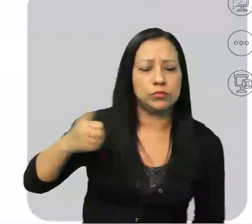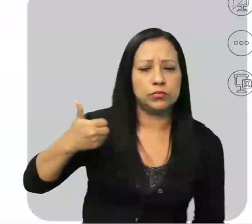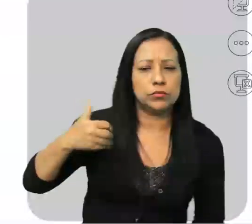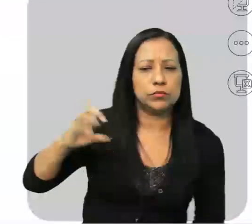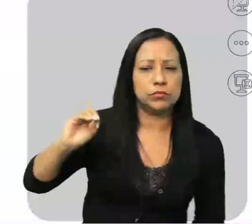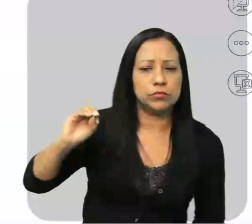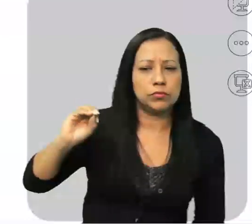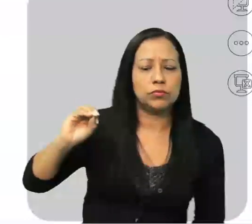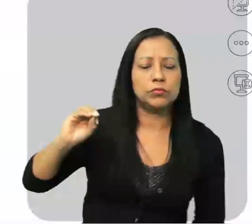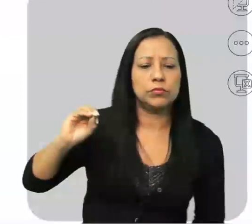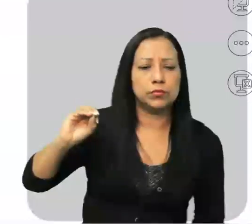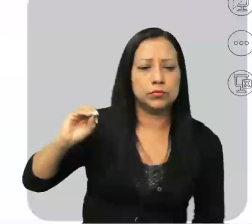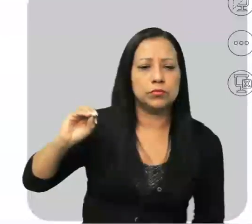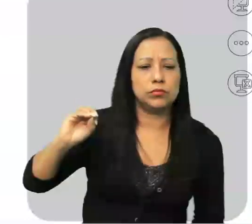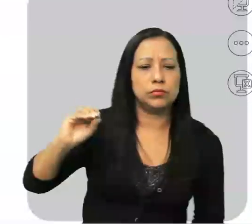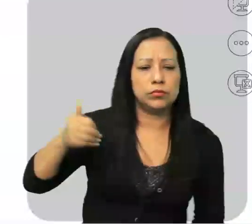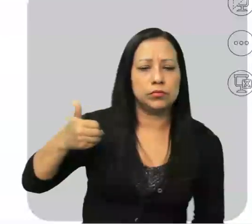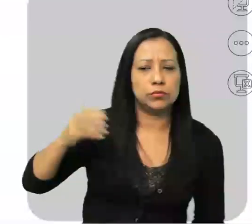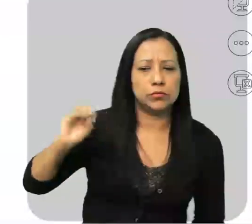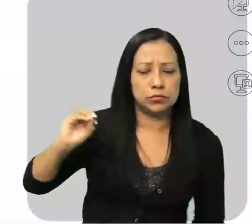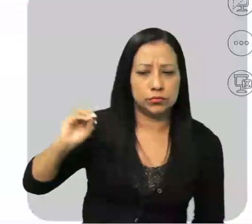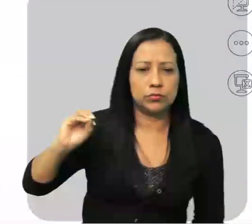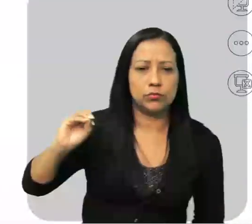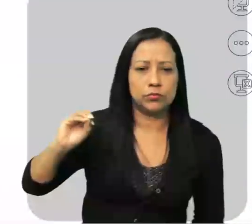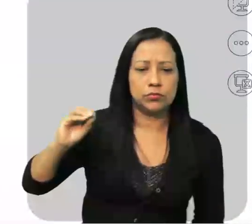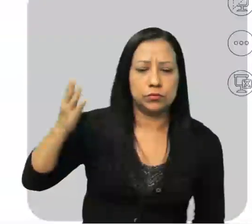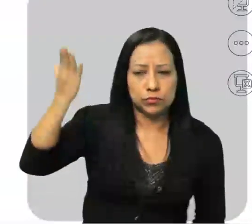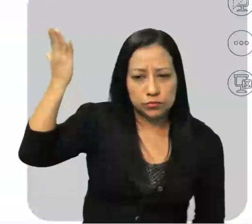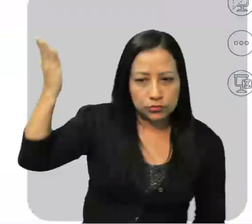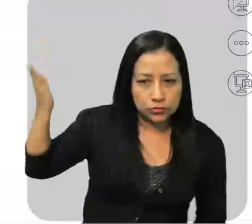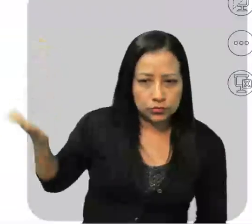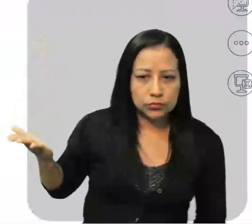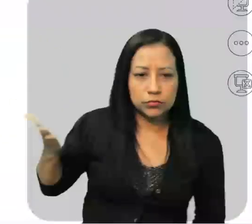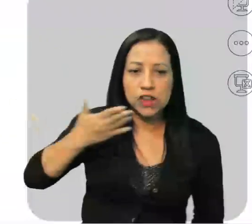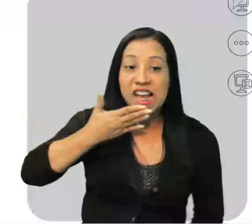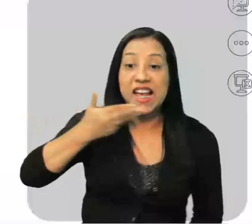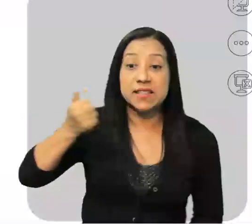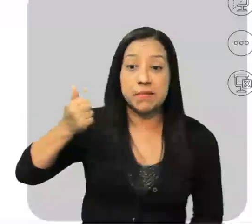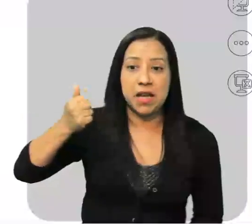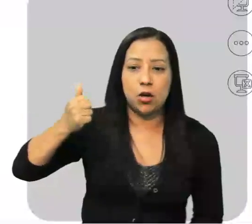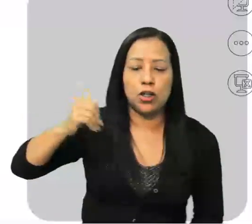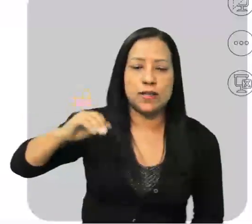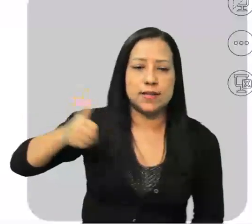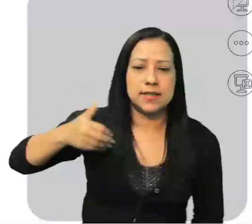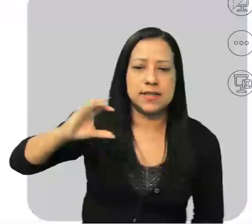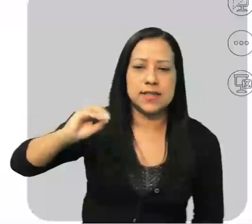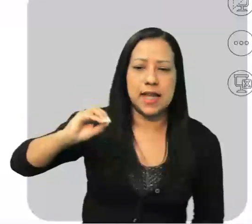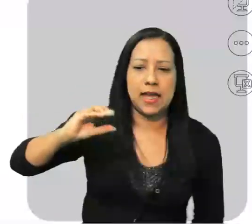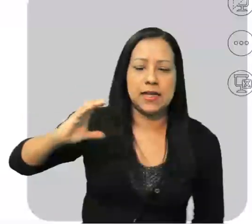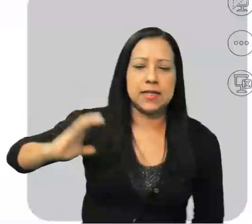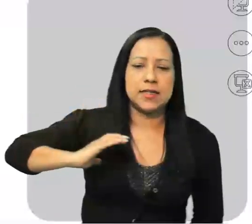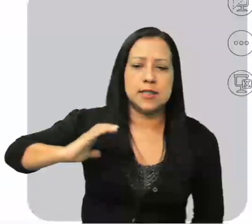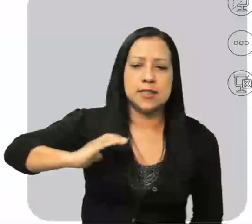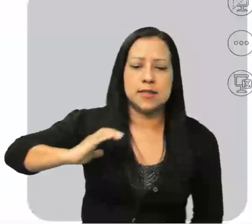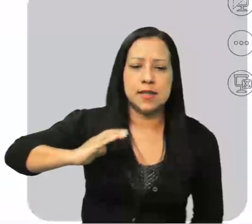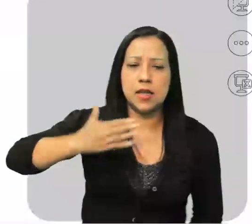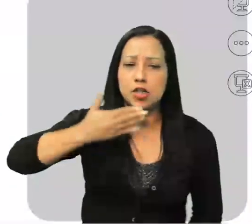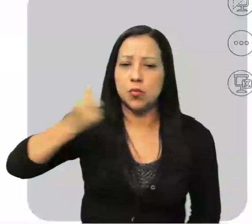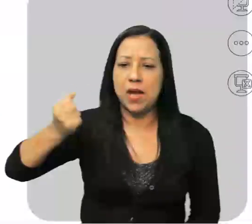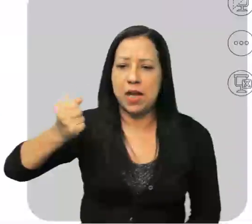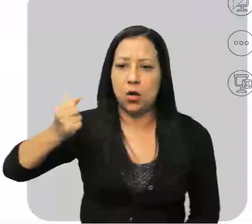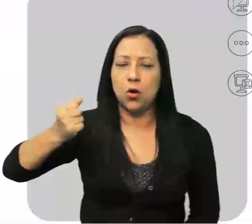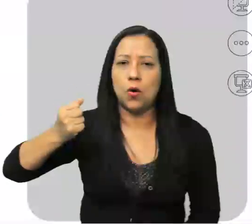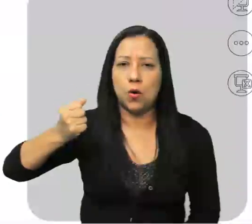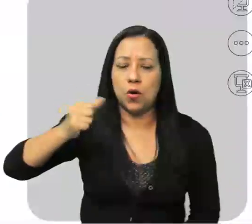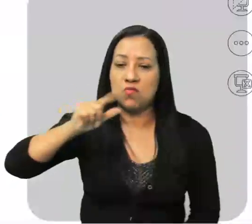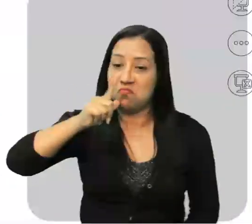Londrina, no Paraná. 9, Cascavel, também no Paraná. E a 10ª, Vitória da Conquista, na Bahia.